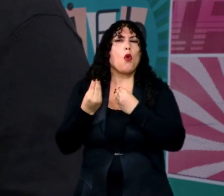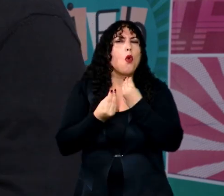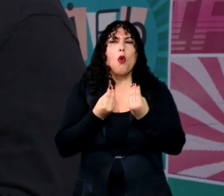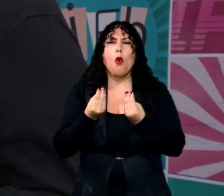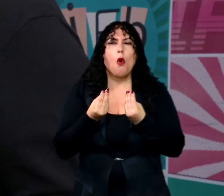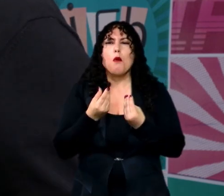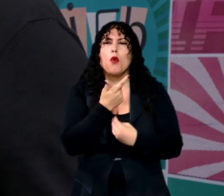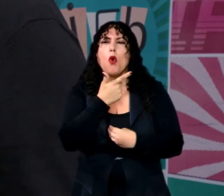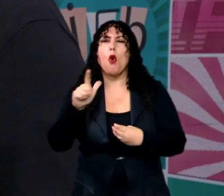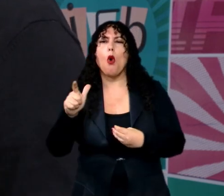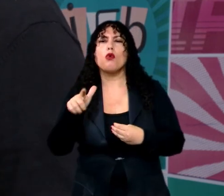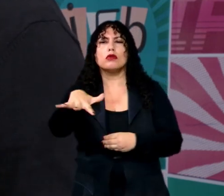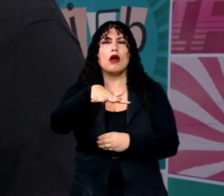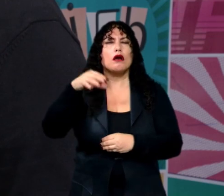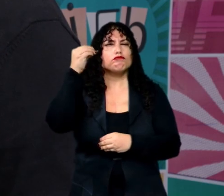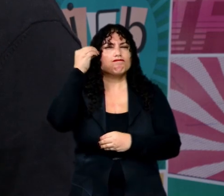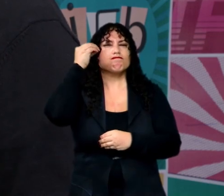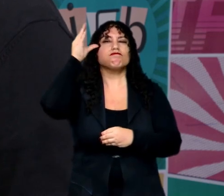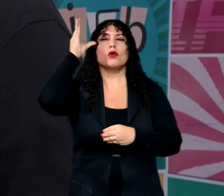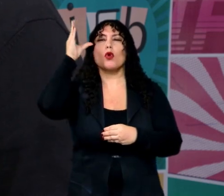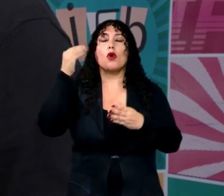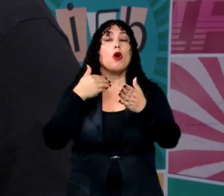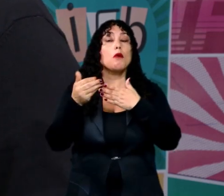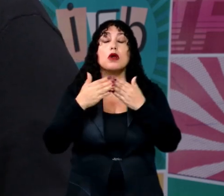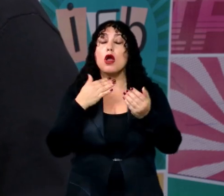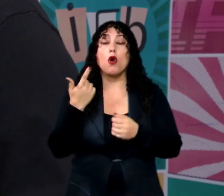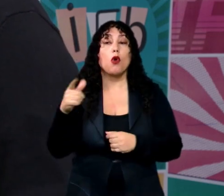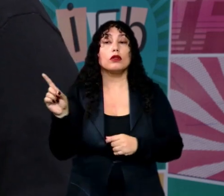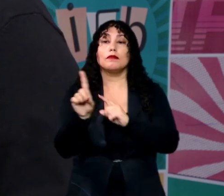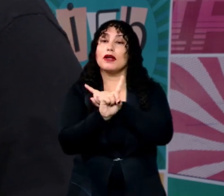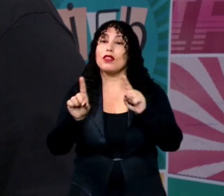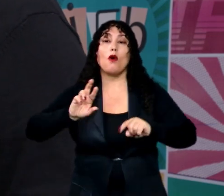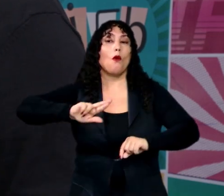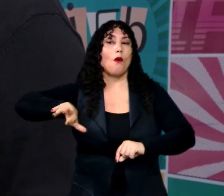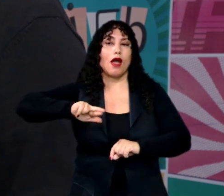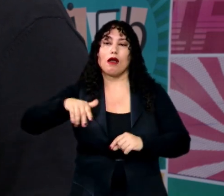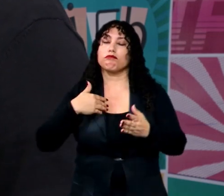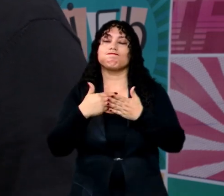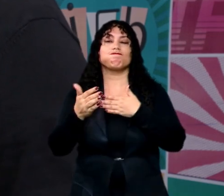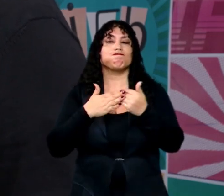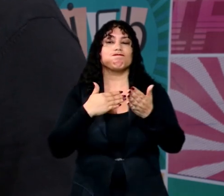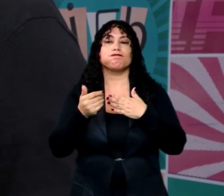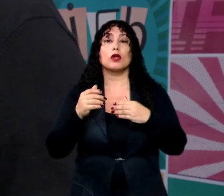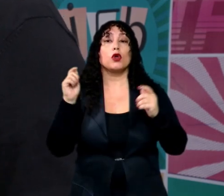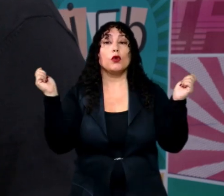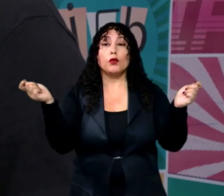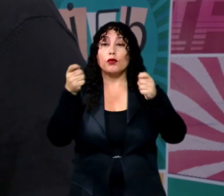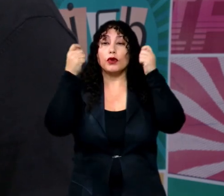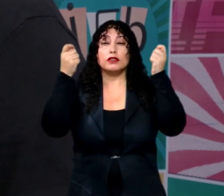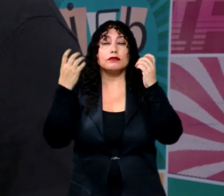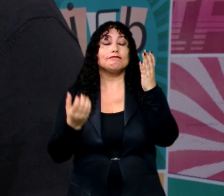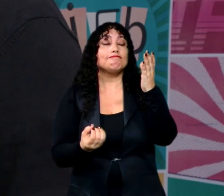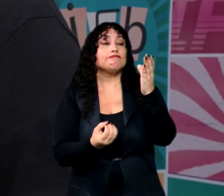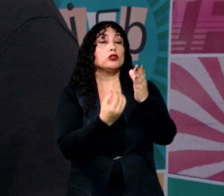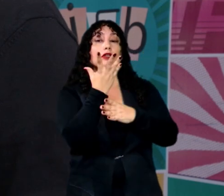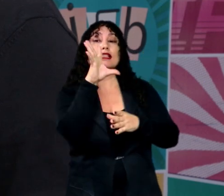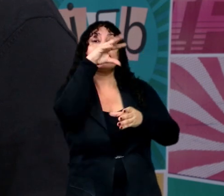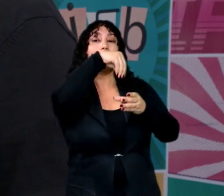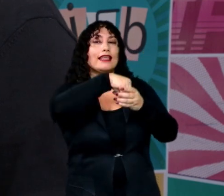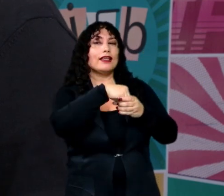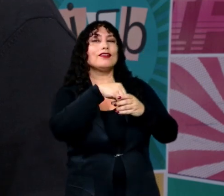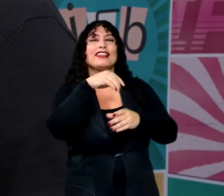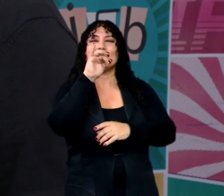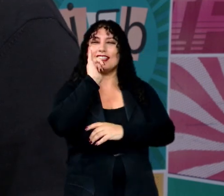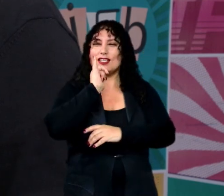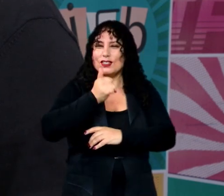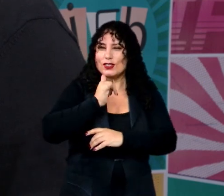como existem outros campos de conhecimento. Eu ia falar como qualquer outro, mas não é como qualquer outro, né? E aí o festival surgiu dentro dessa história aí,